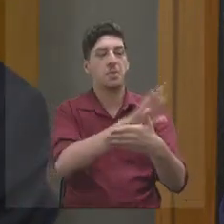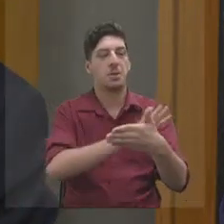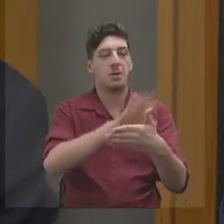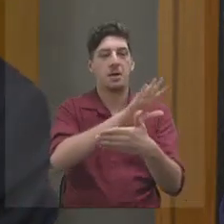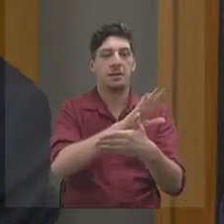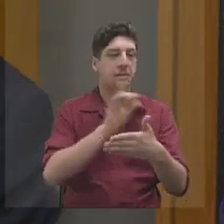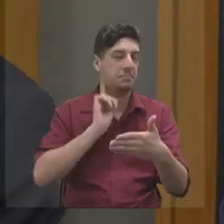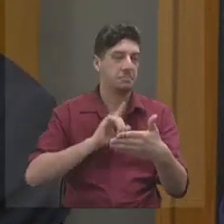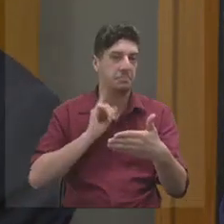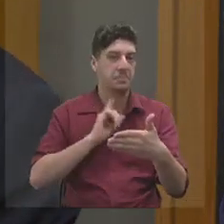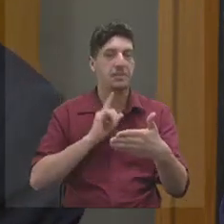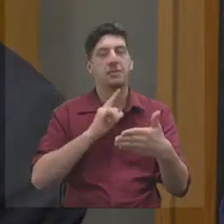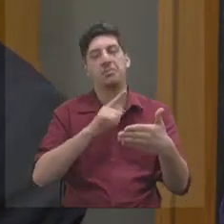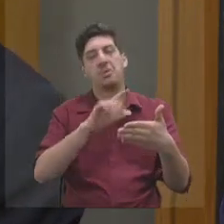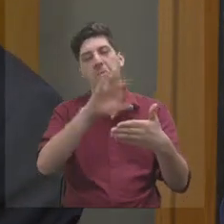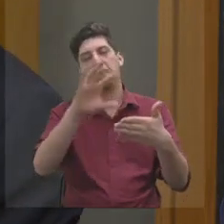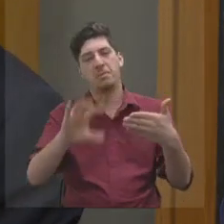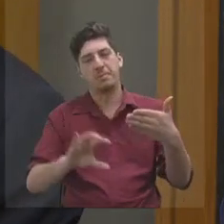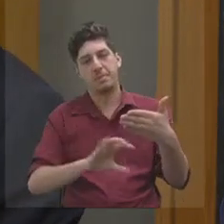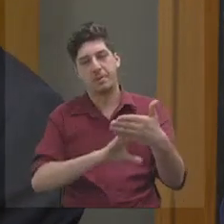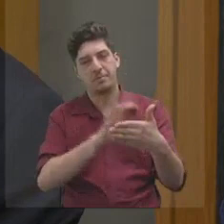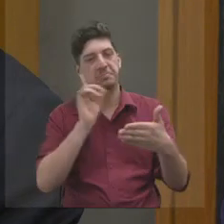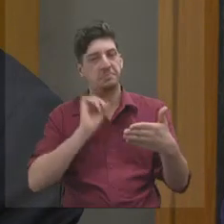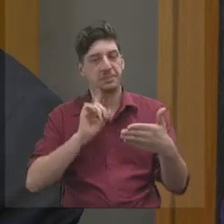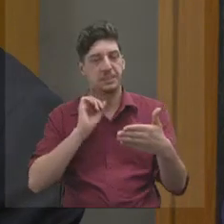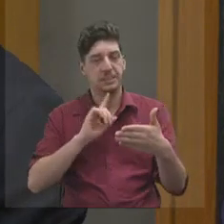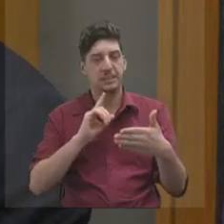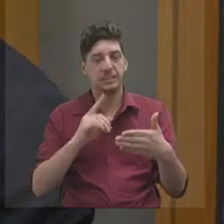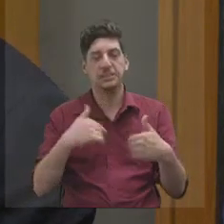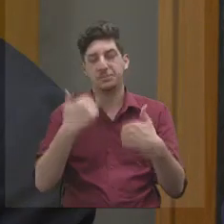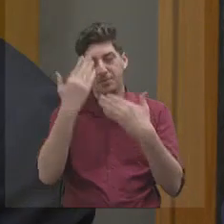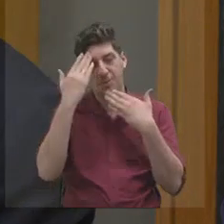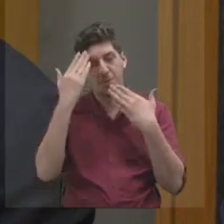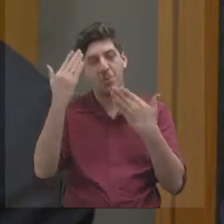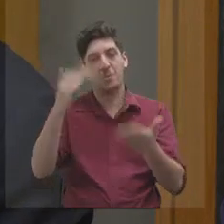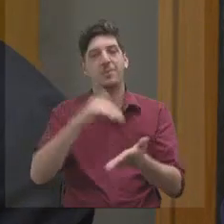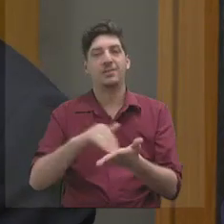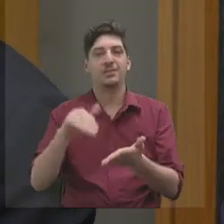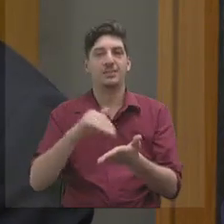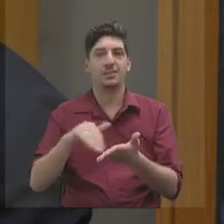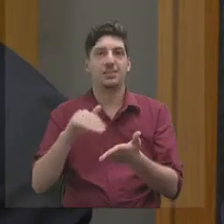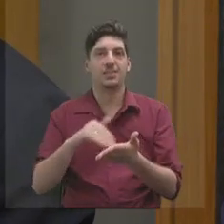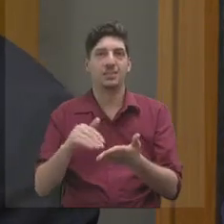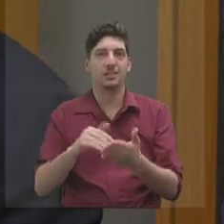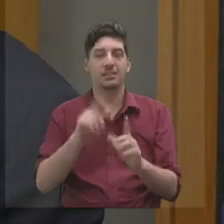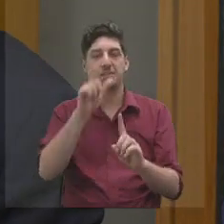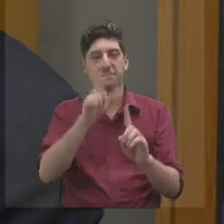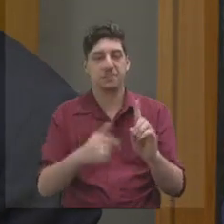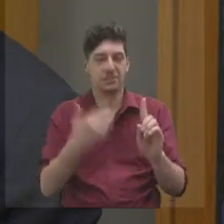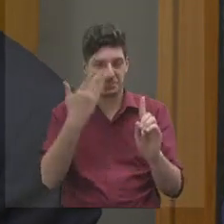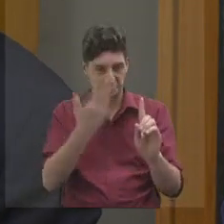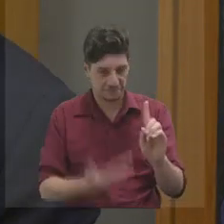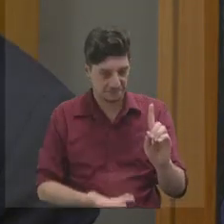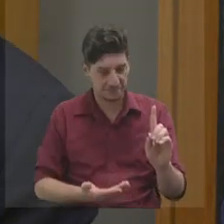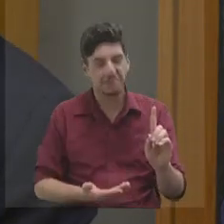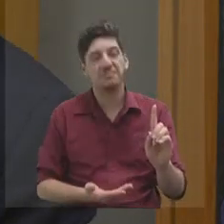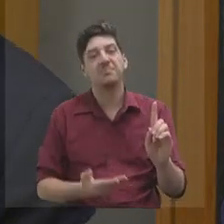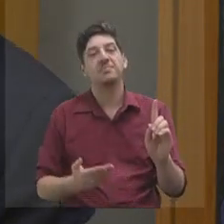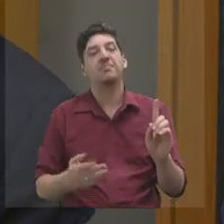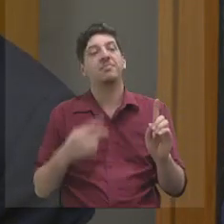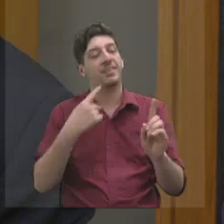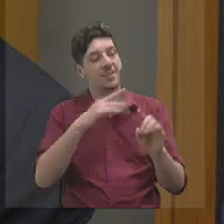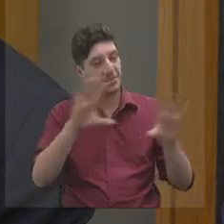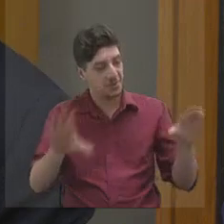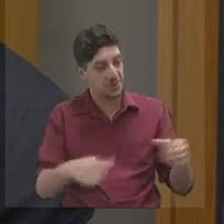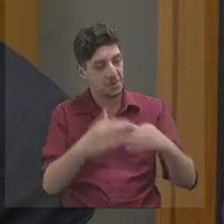outras regiões fazer aqui secretário uma agradecimento ao Senhor a toda sua equipe